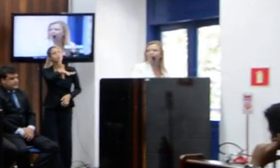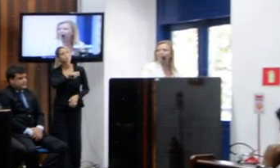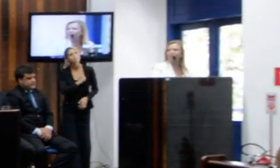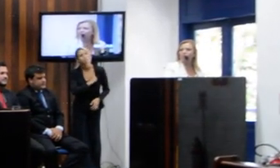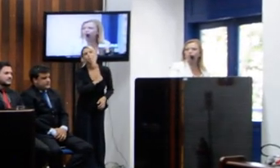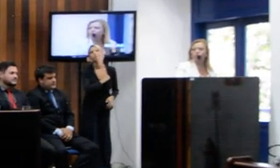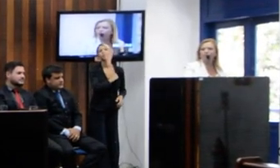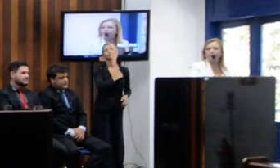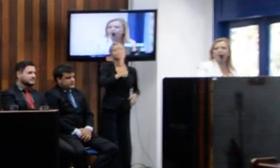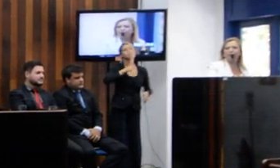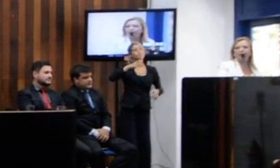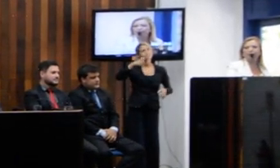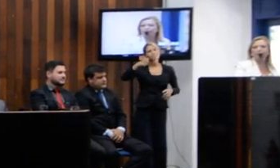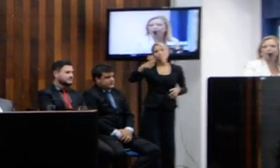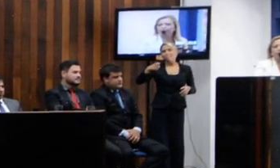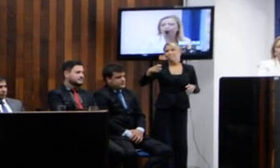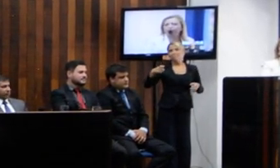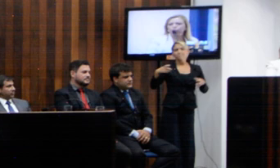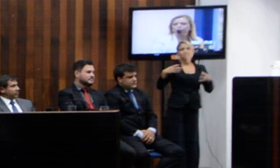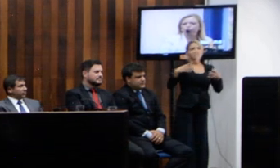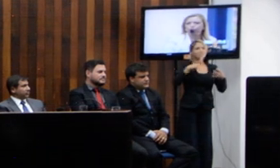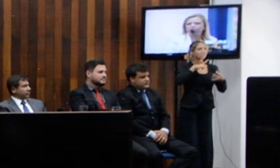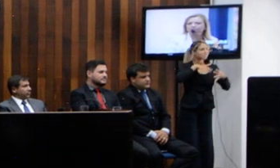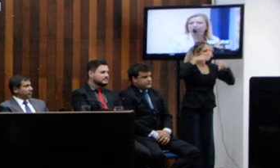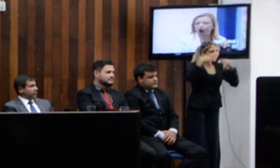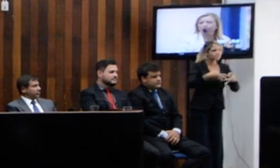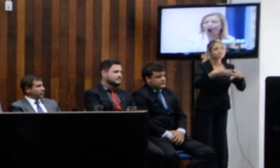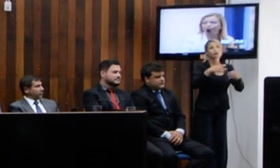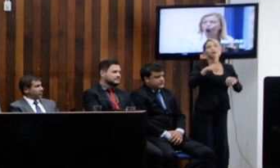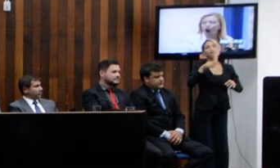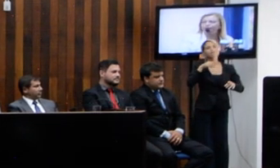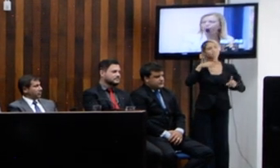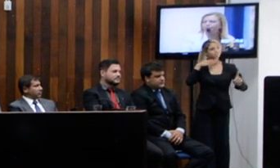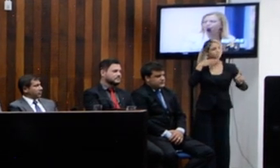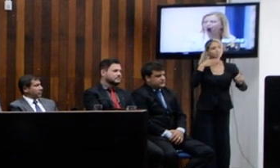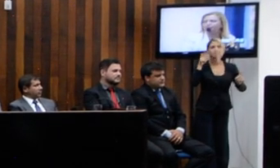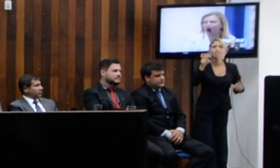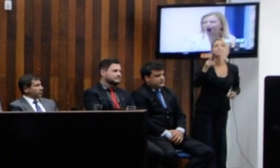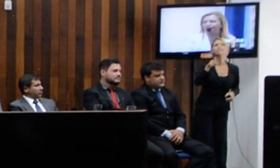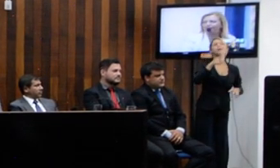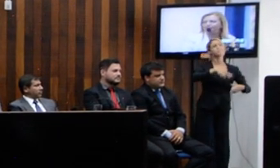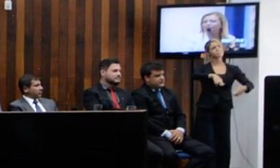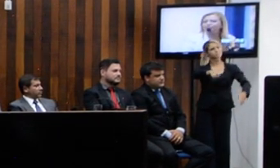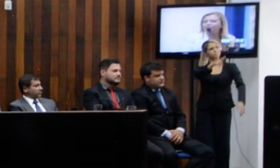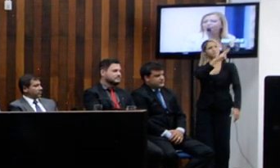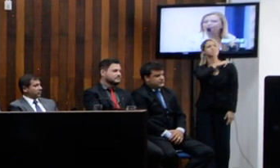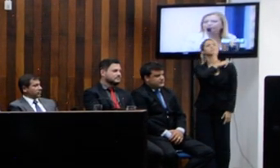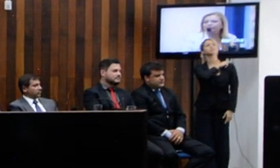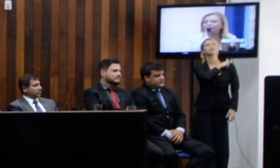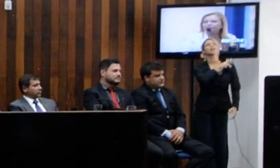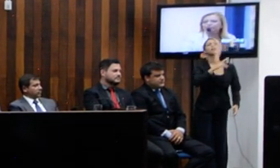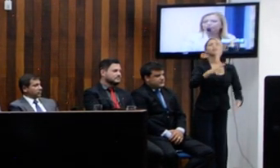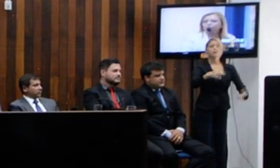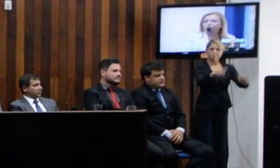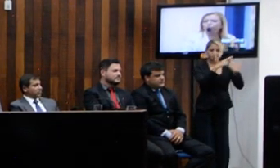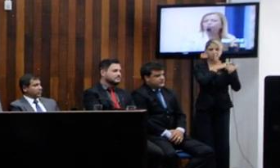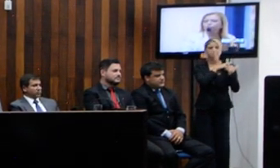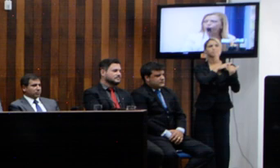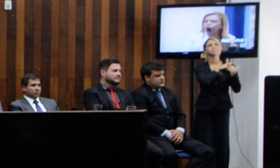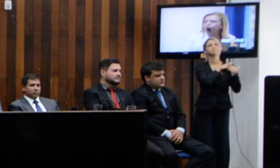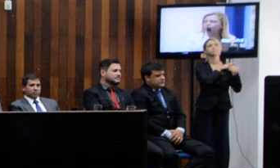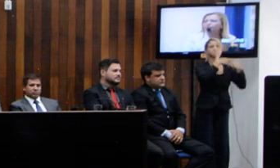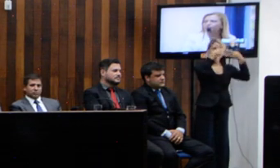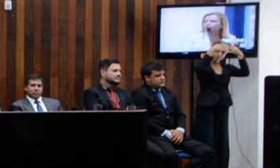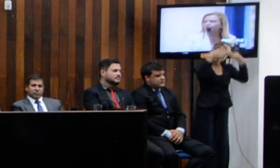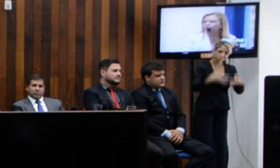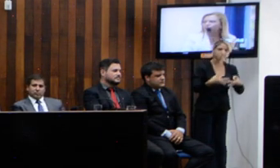Luiz. Luiz, você, eu falo para todos, você realmente representa essa casa. E assim, me orgulha